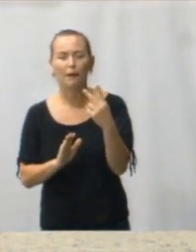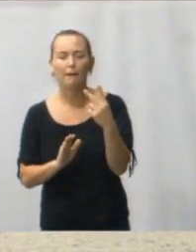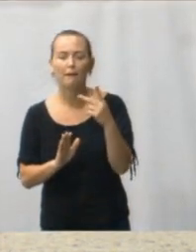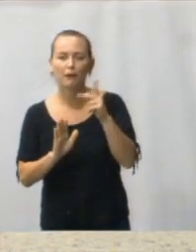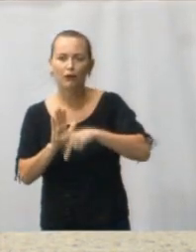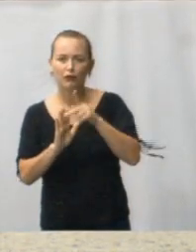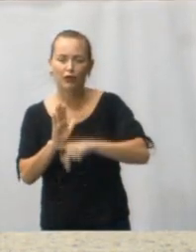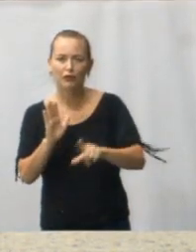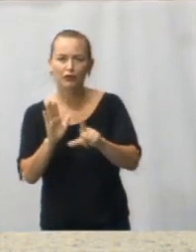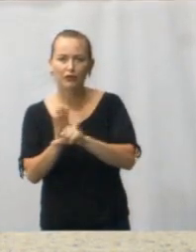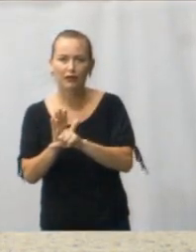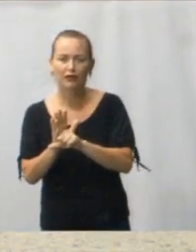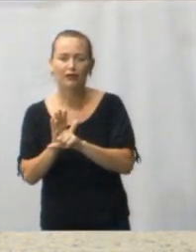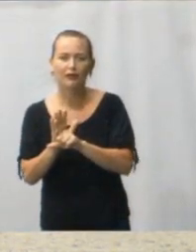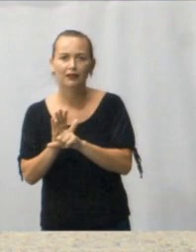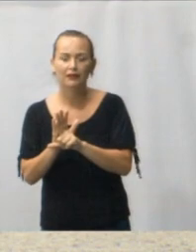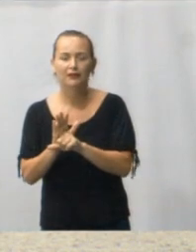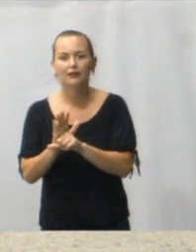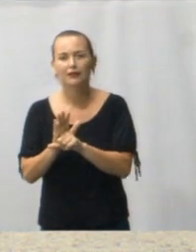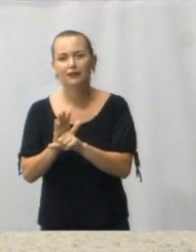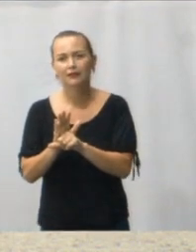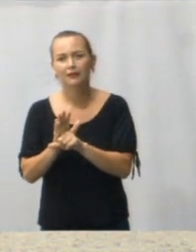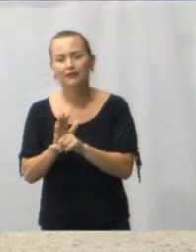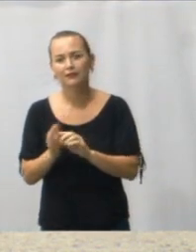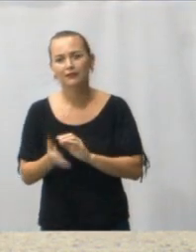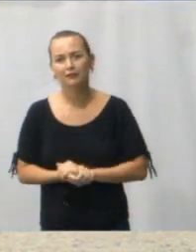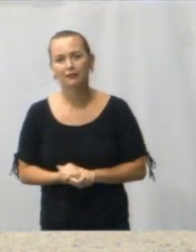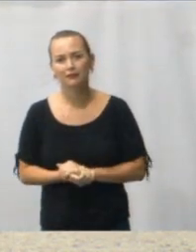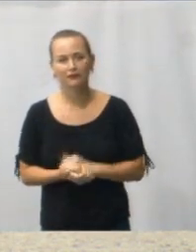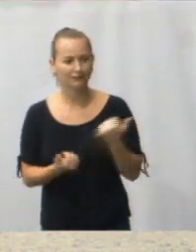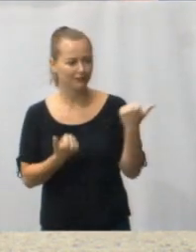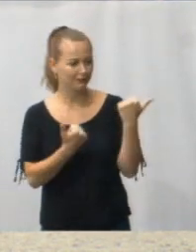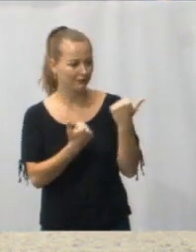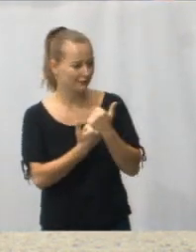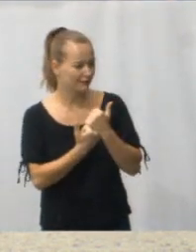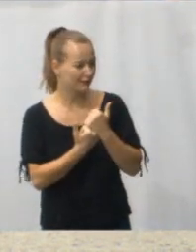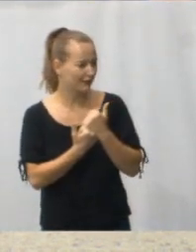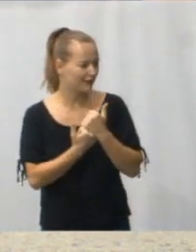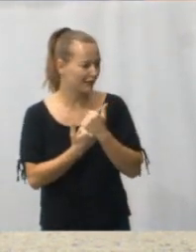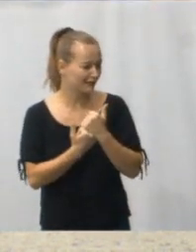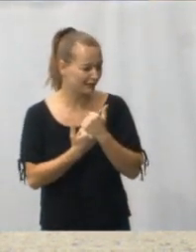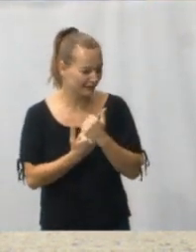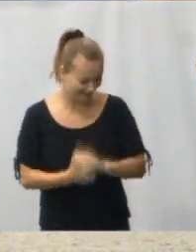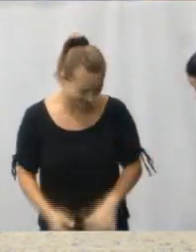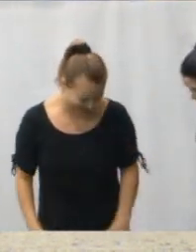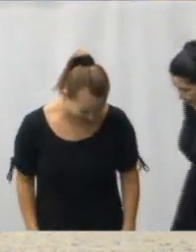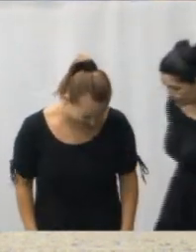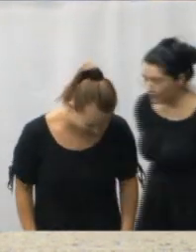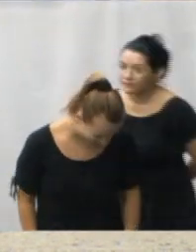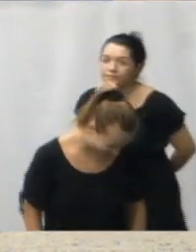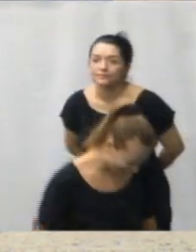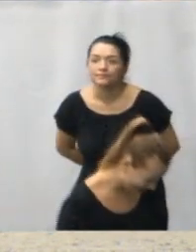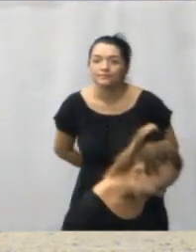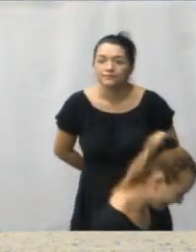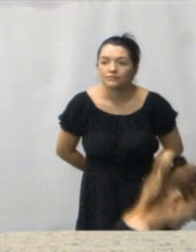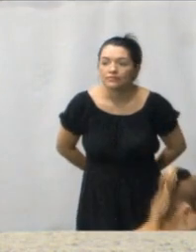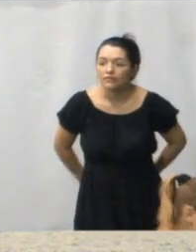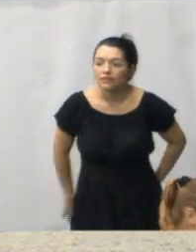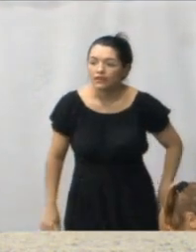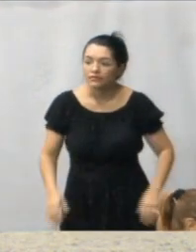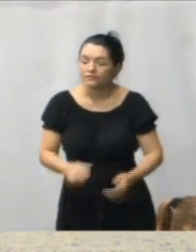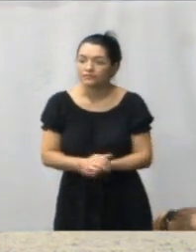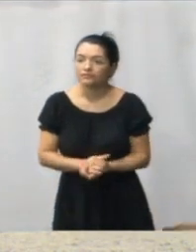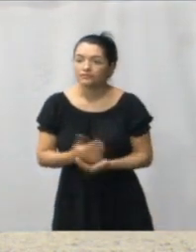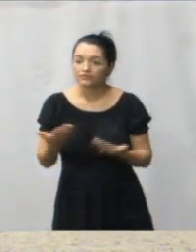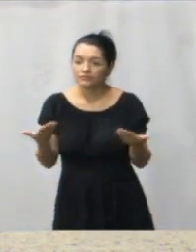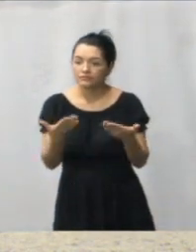03/2022. Lembrando, Cidade Vitória, estamos repetindo a votação para estabelecimento de quórum, que é a bonificação